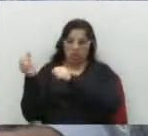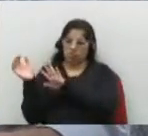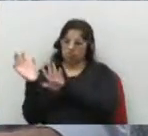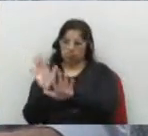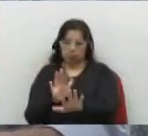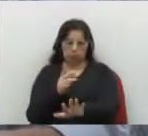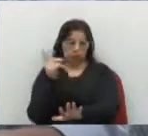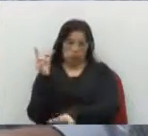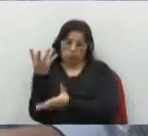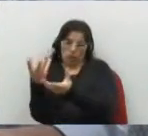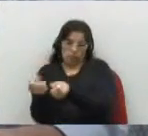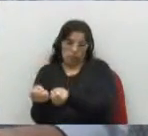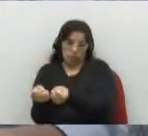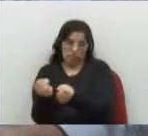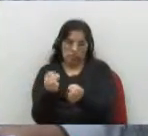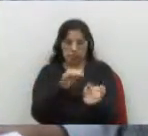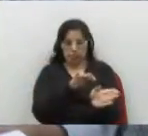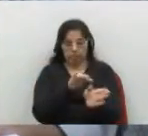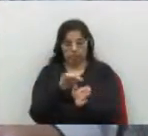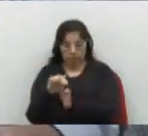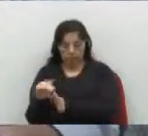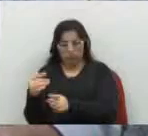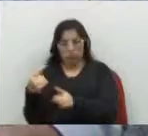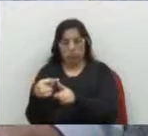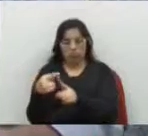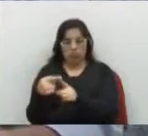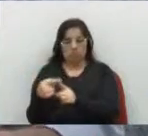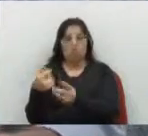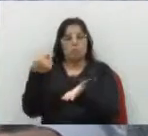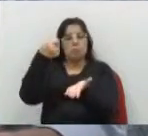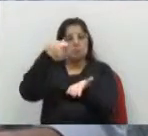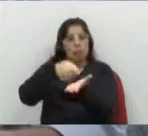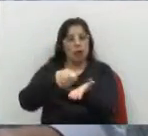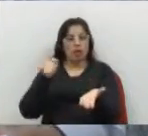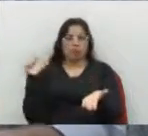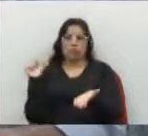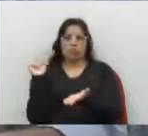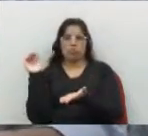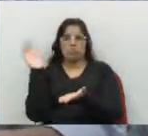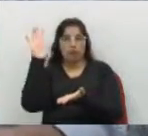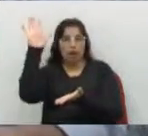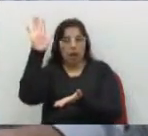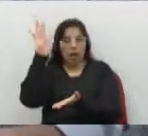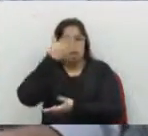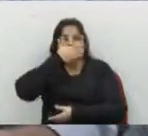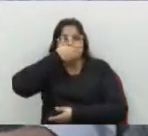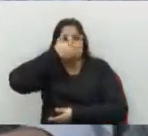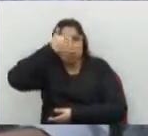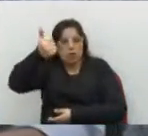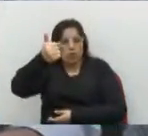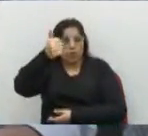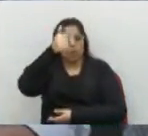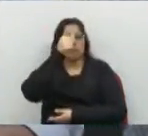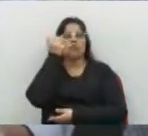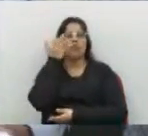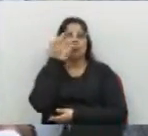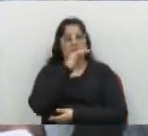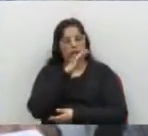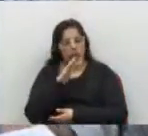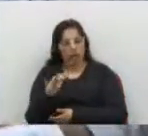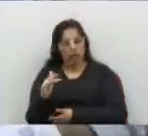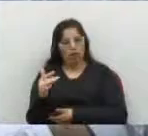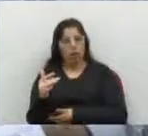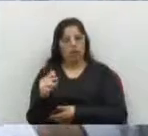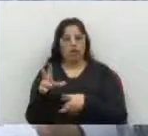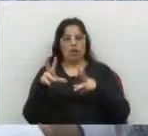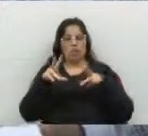qualidade da merenda escolar. Pelo preço que paga, tem que ser desse jeito mesmo, tem que ser melhor, e a criança tem que comer coisa boa.